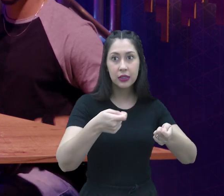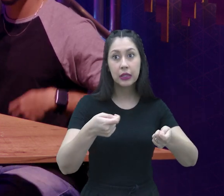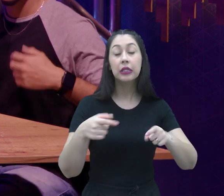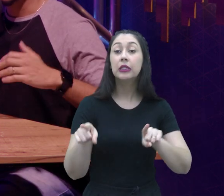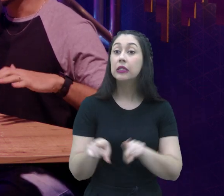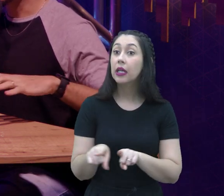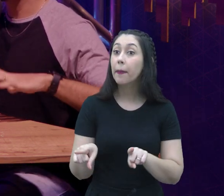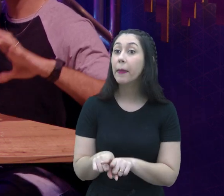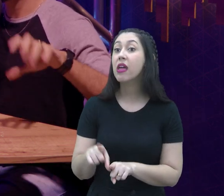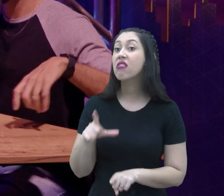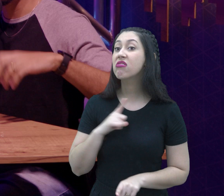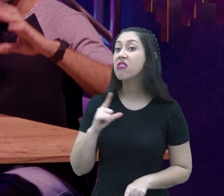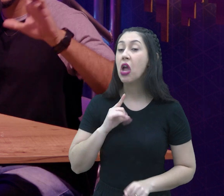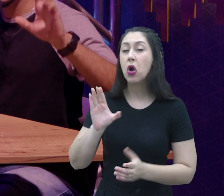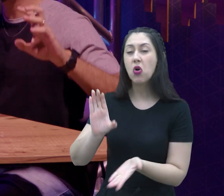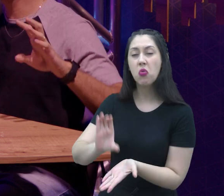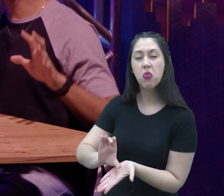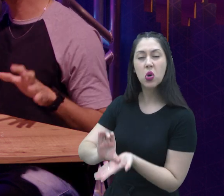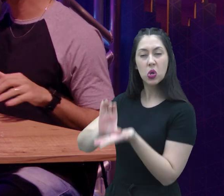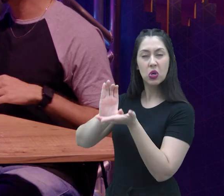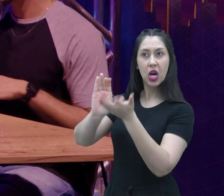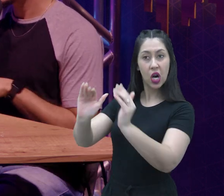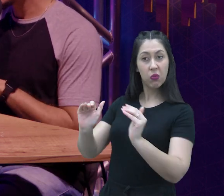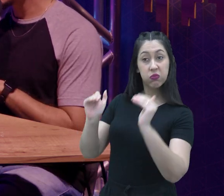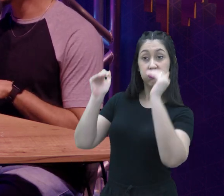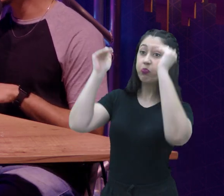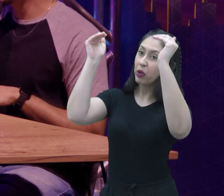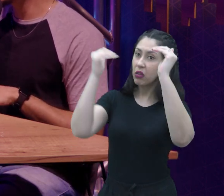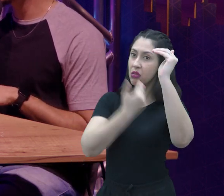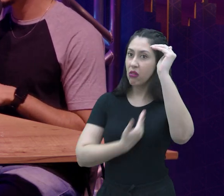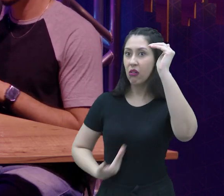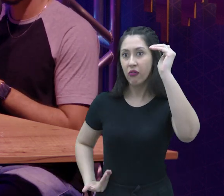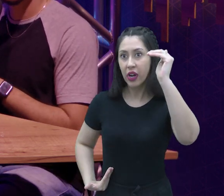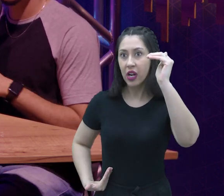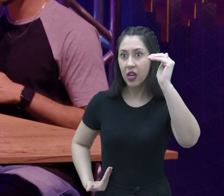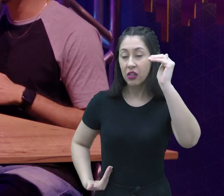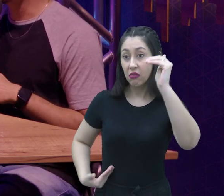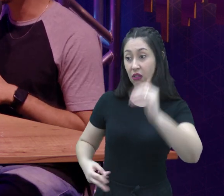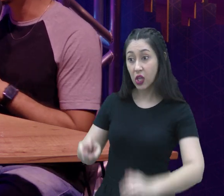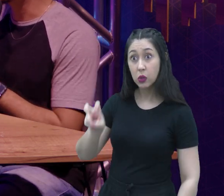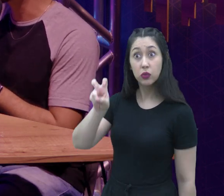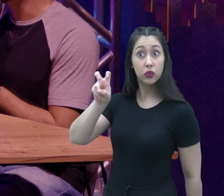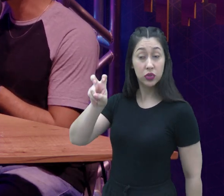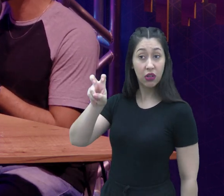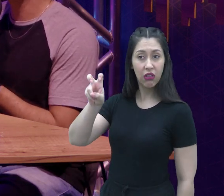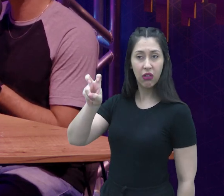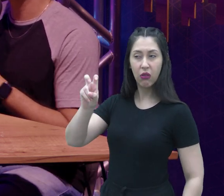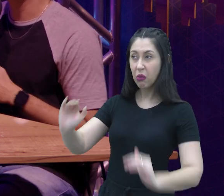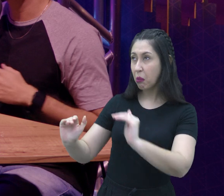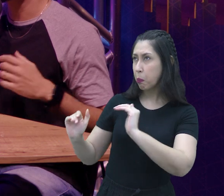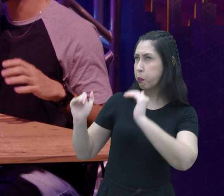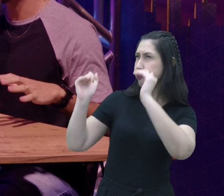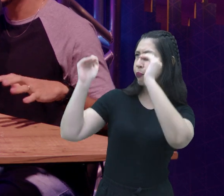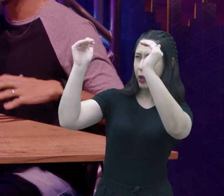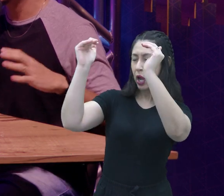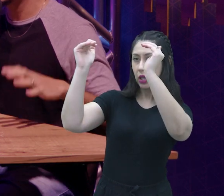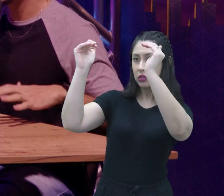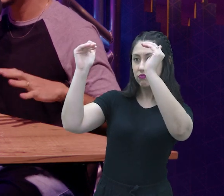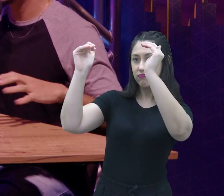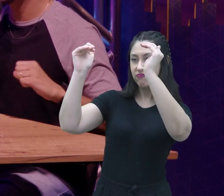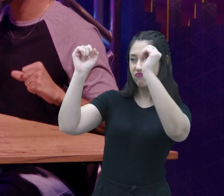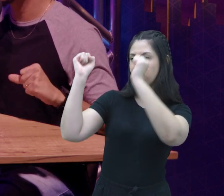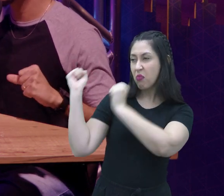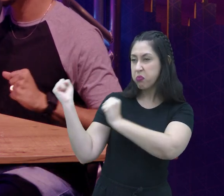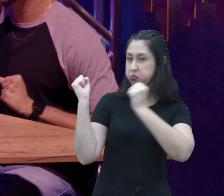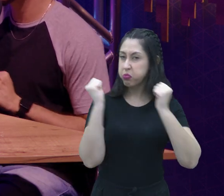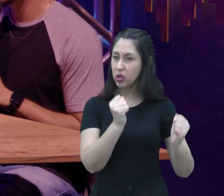lá o conselho mor do governo mundial, que tem os 5 anciões, são os 5 dragões